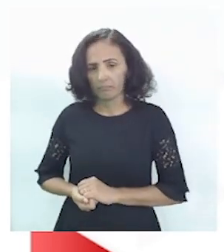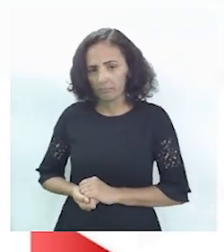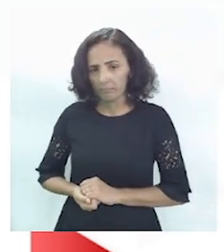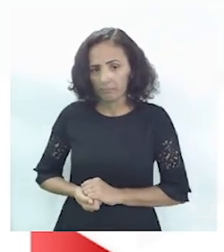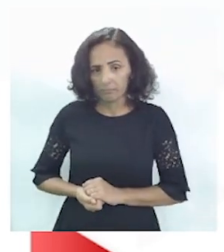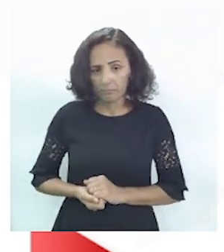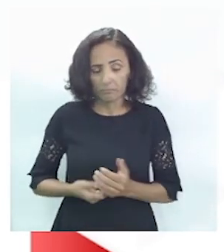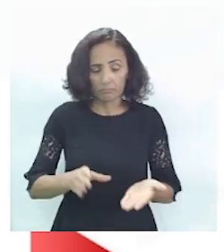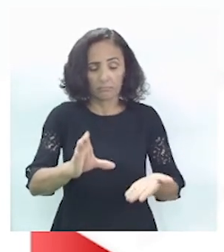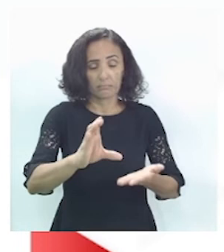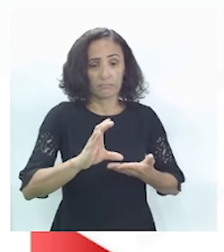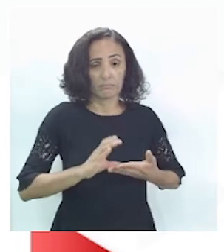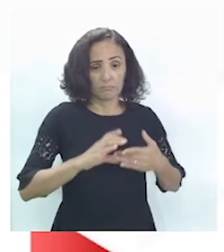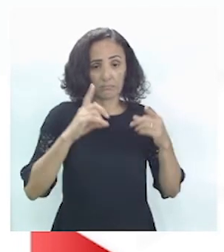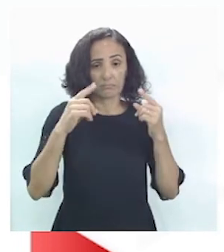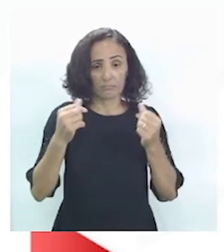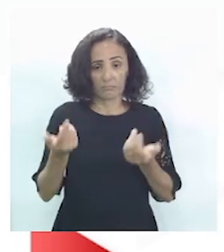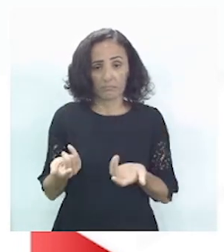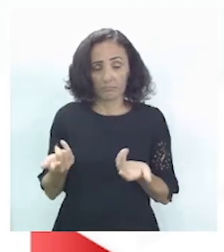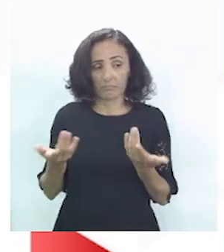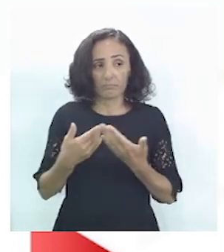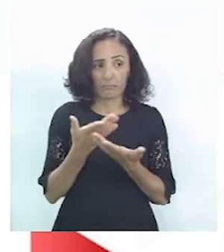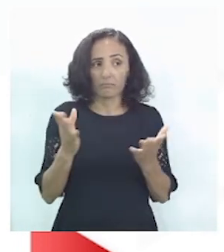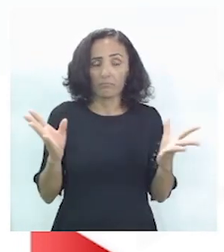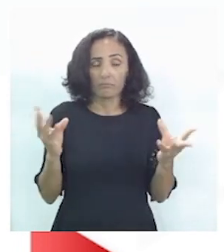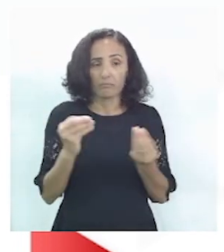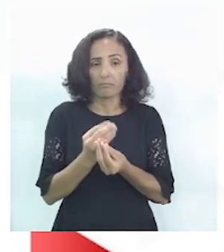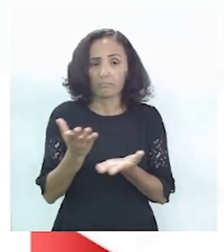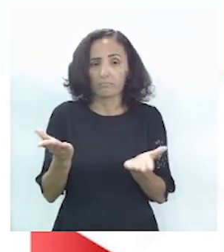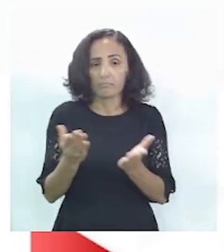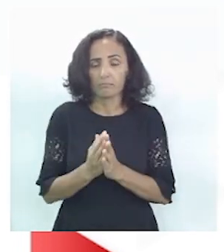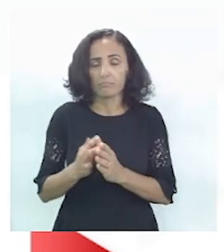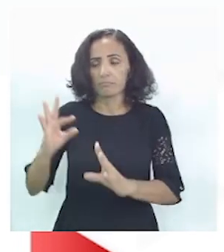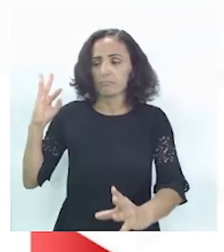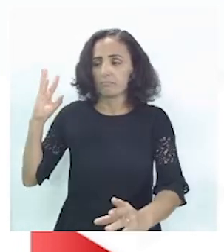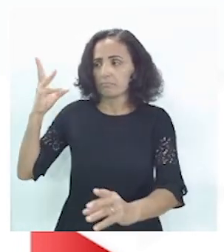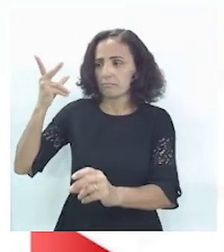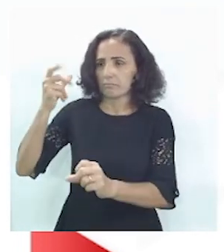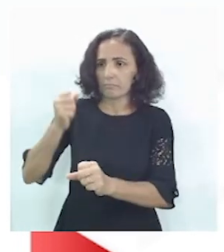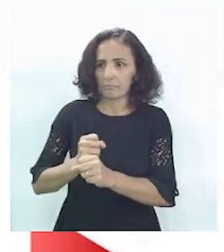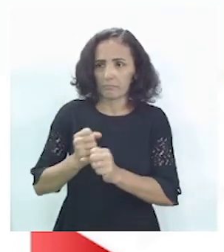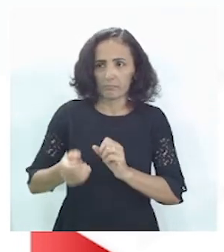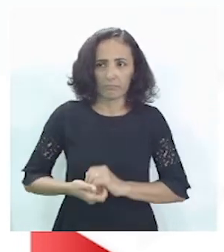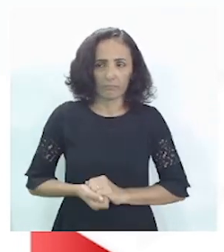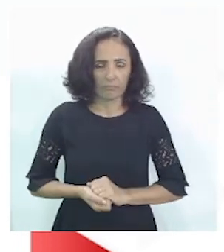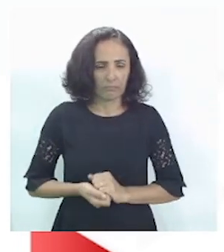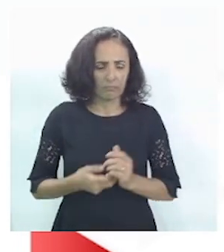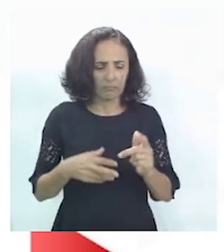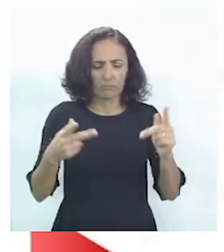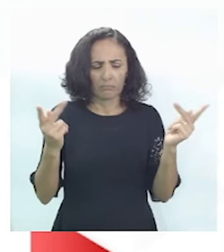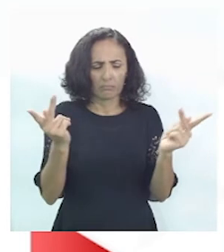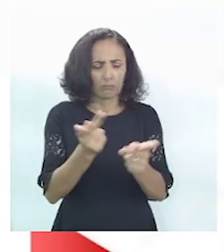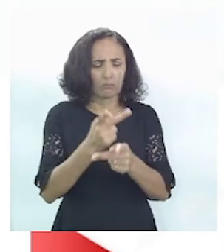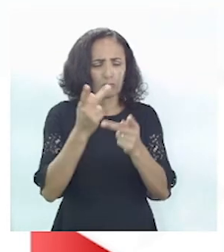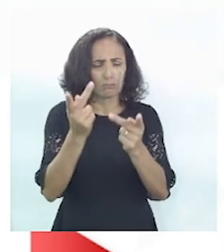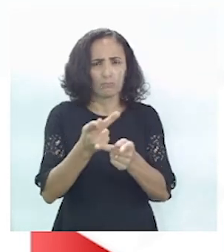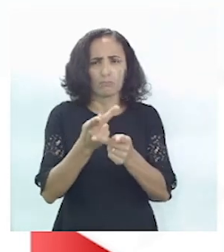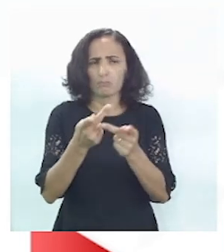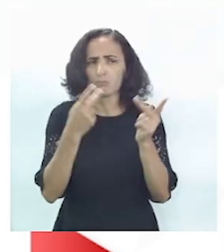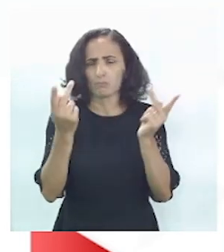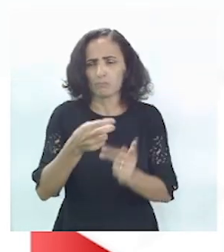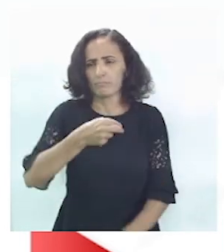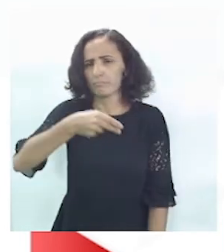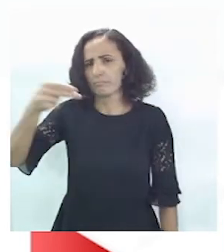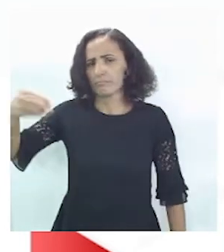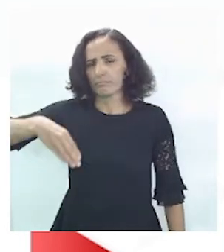insignificante investimento financeiro. Bora agora fazer a nossa pequena revisão. Os bons ventos do Nordeste. O